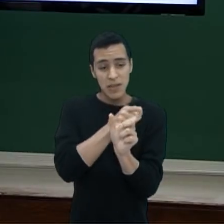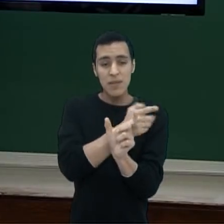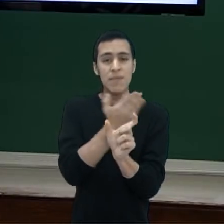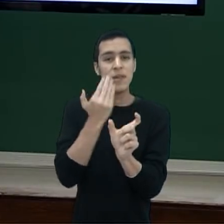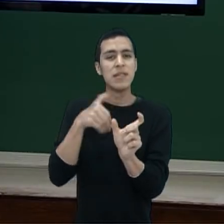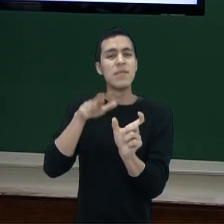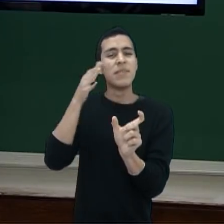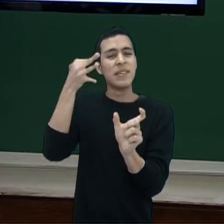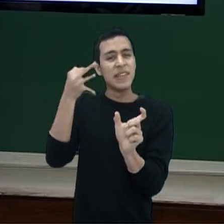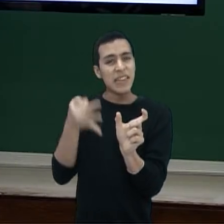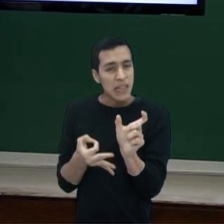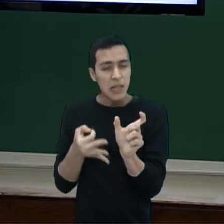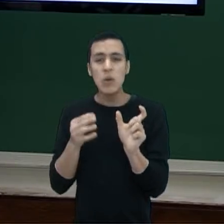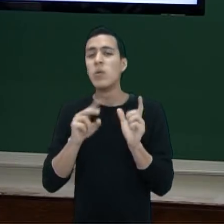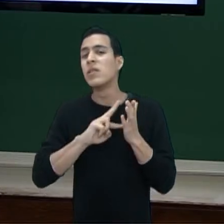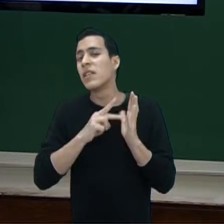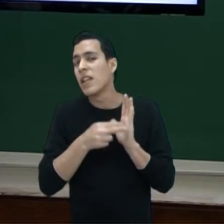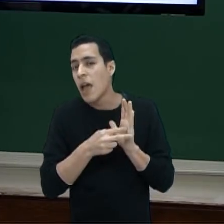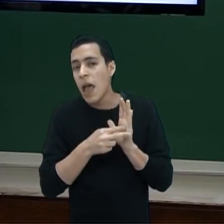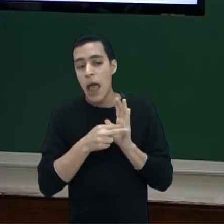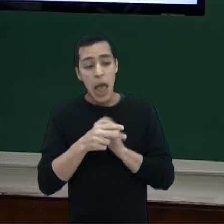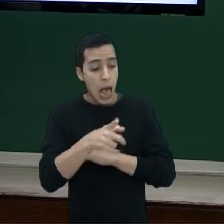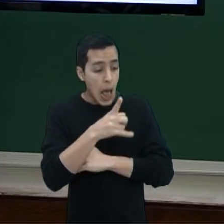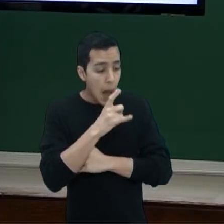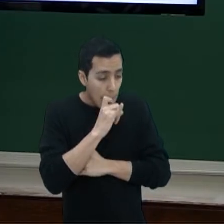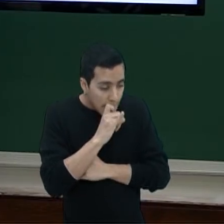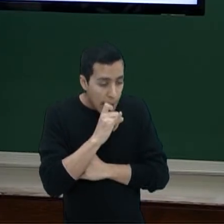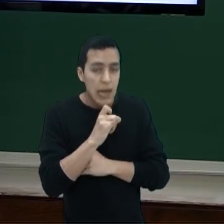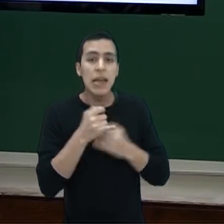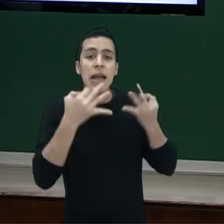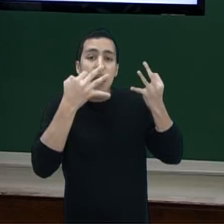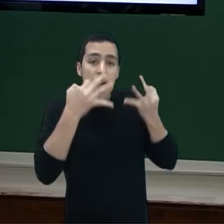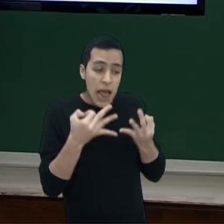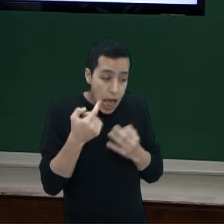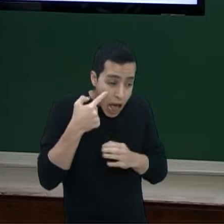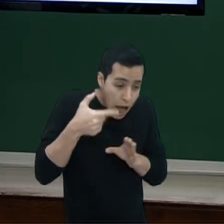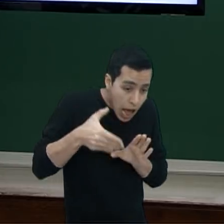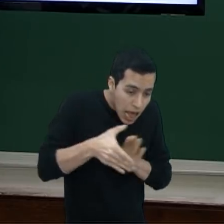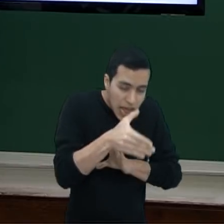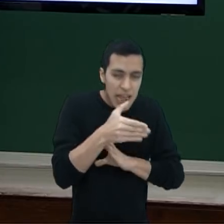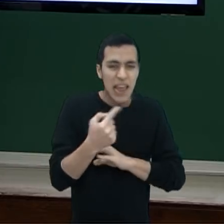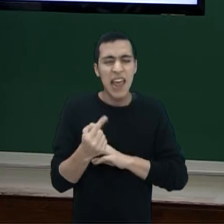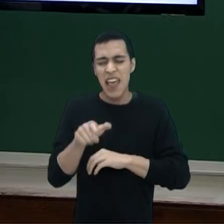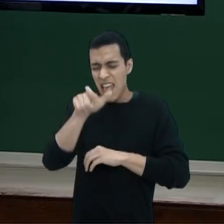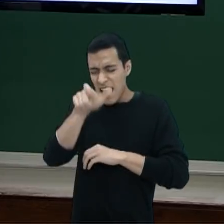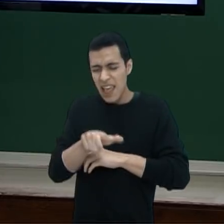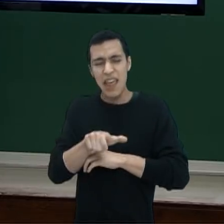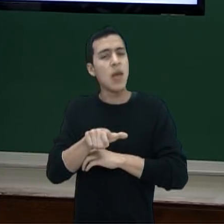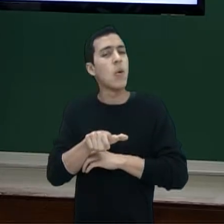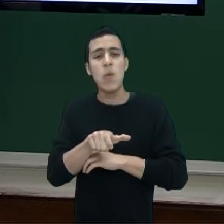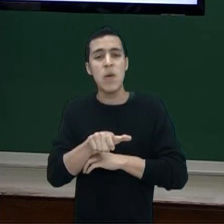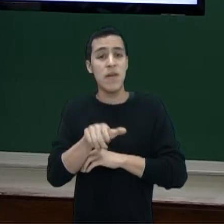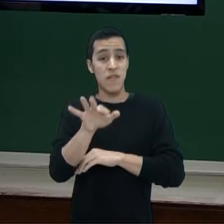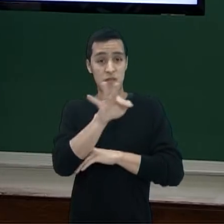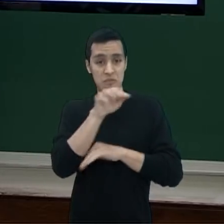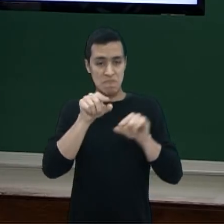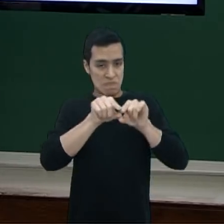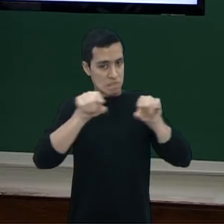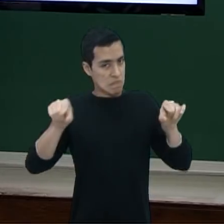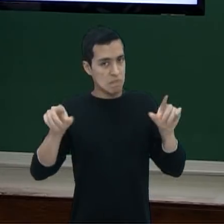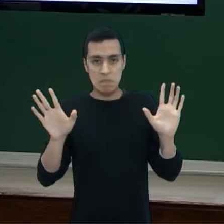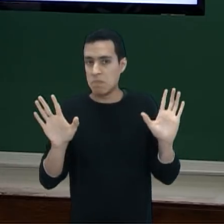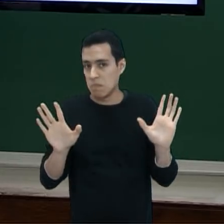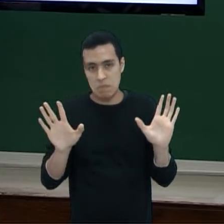perfeito, né, para dizer o pai tinha alertado, então ele alertara. É uma linguagem altamente formal, não poderia